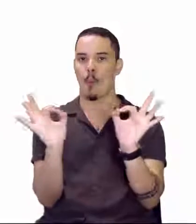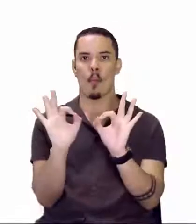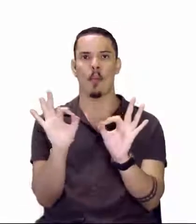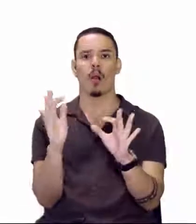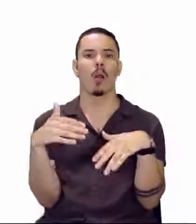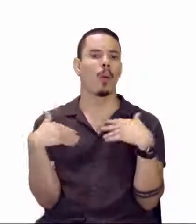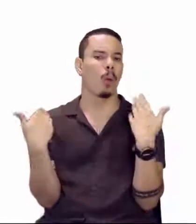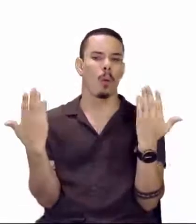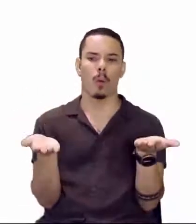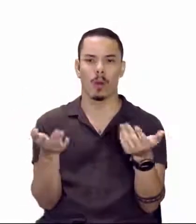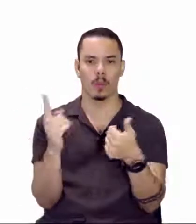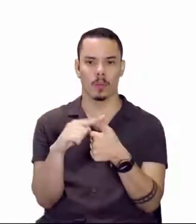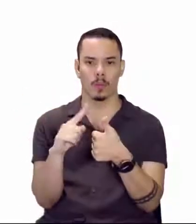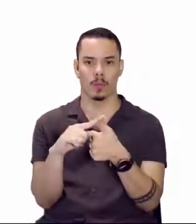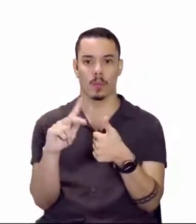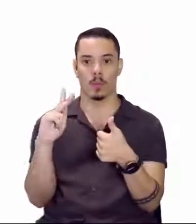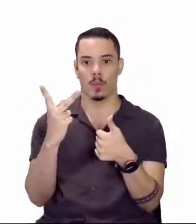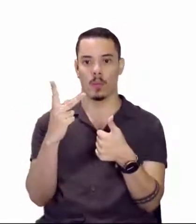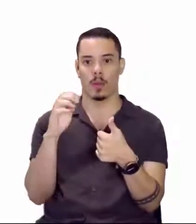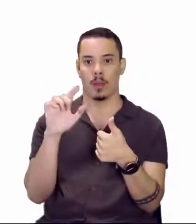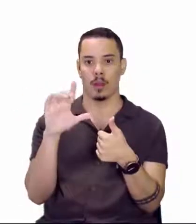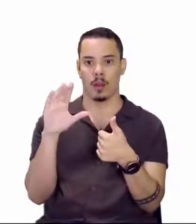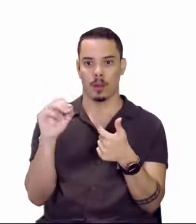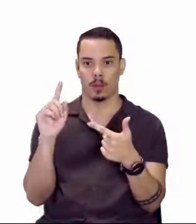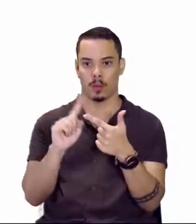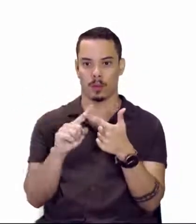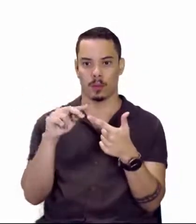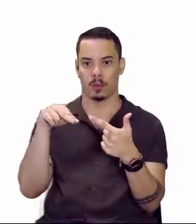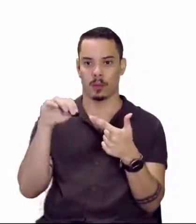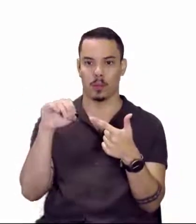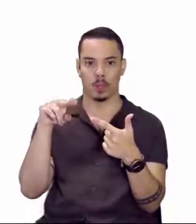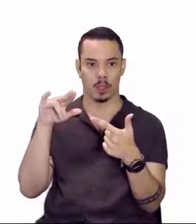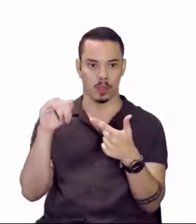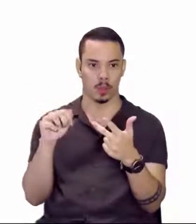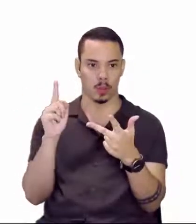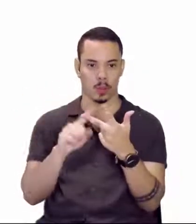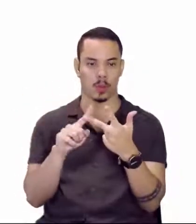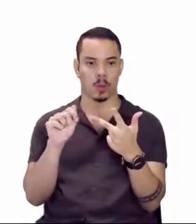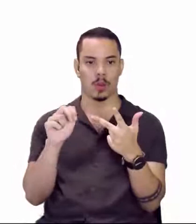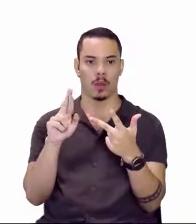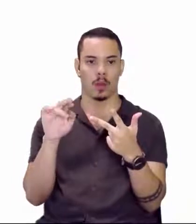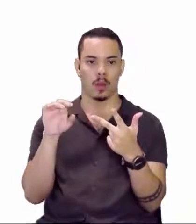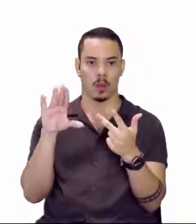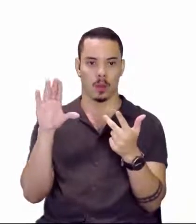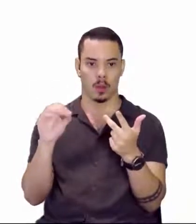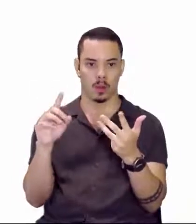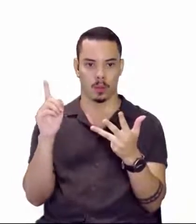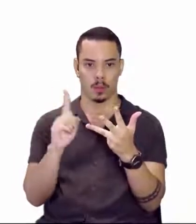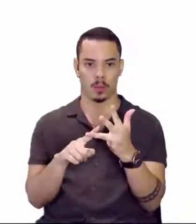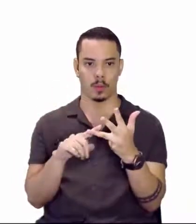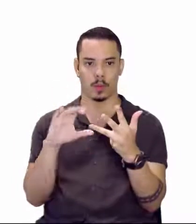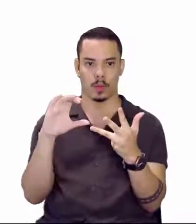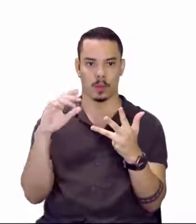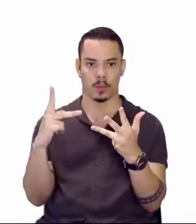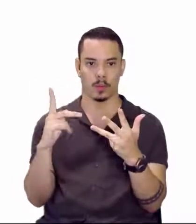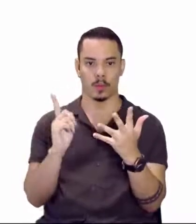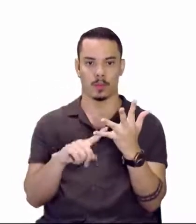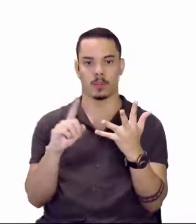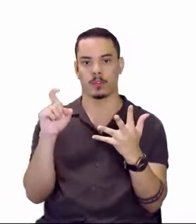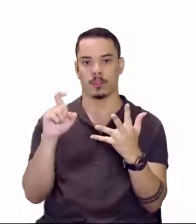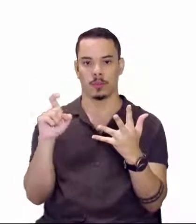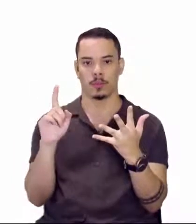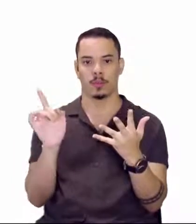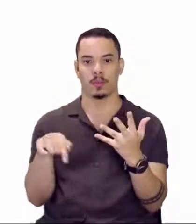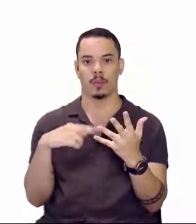eles? O hélio, o neônio, o argônio, o criptônio, o